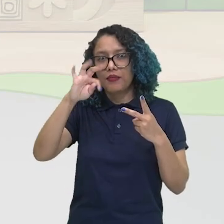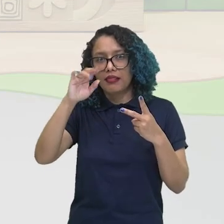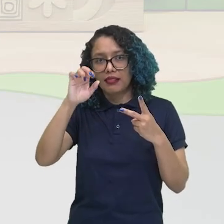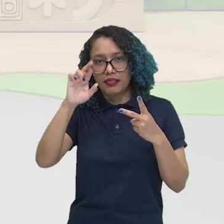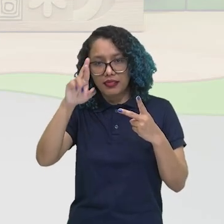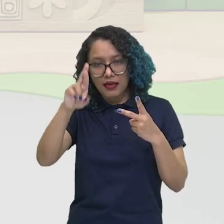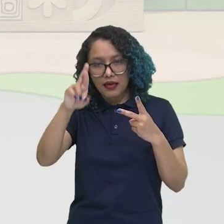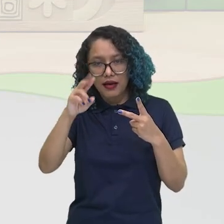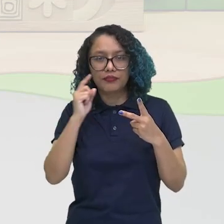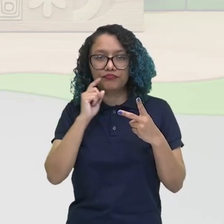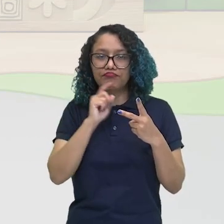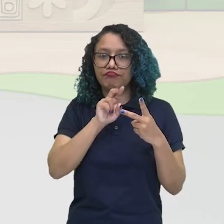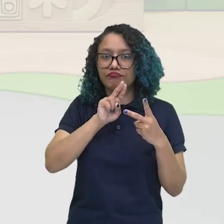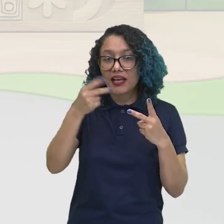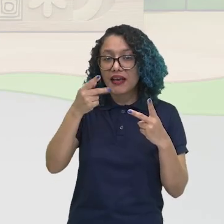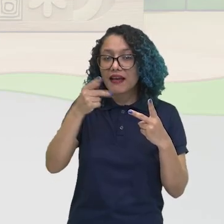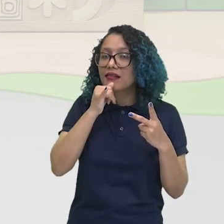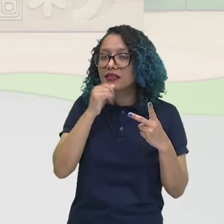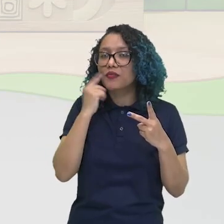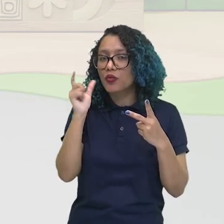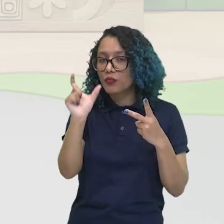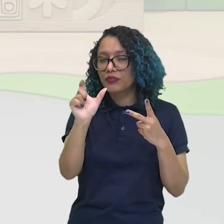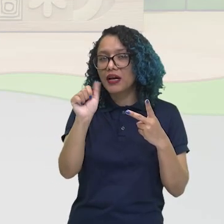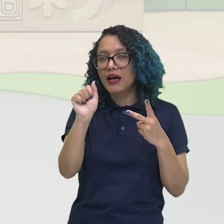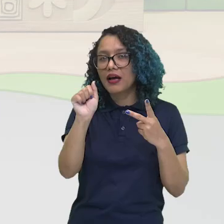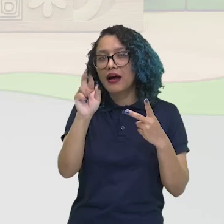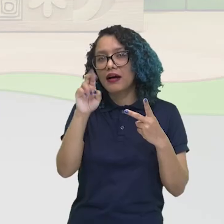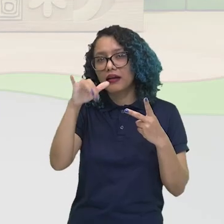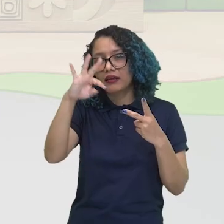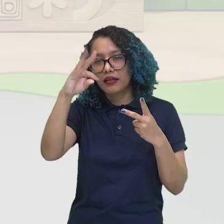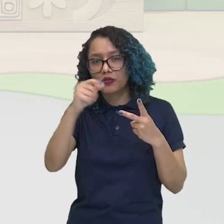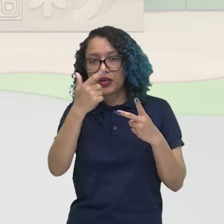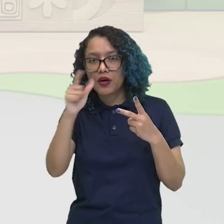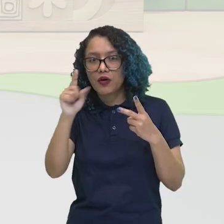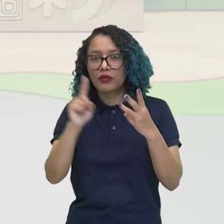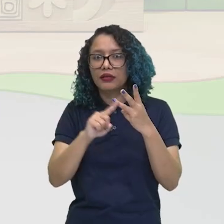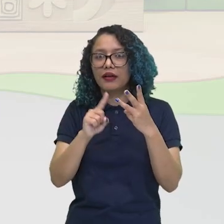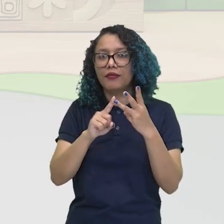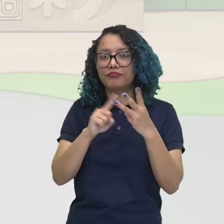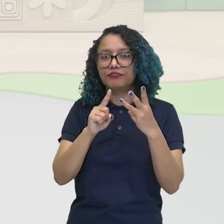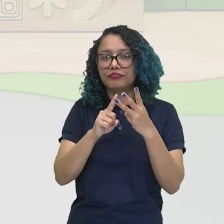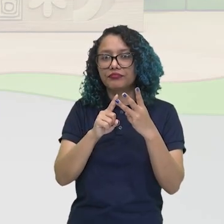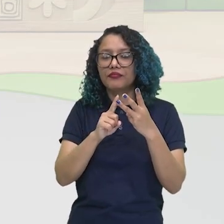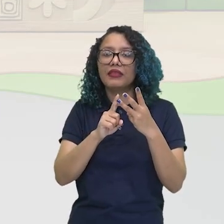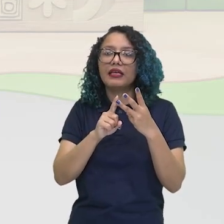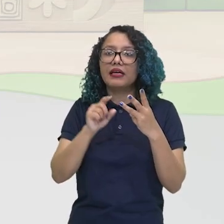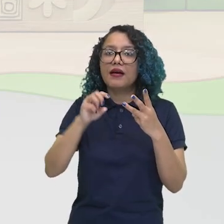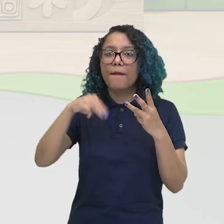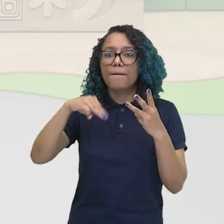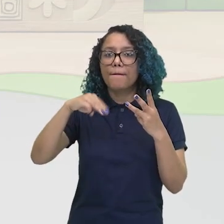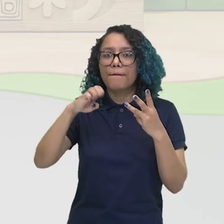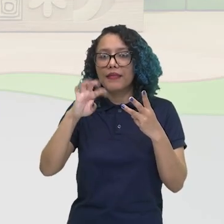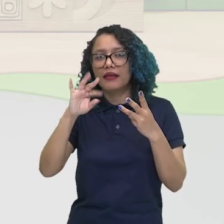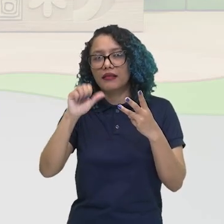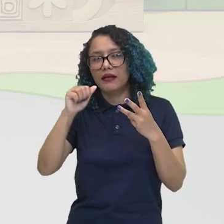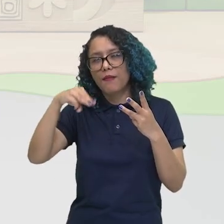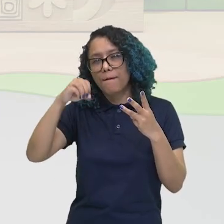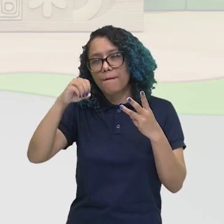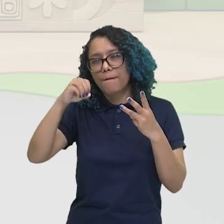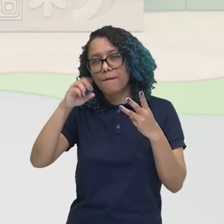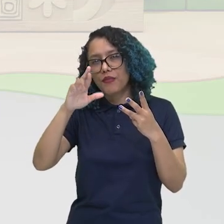arenito. E a rocha gneiss, que ela é metamórfica,